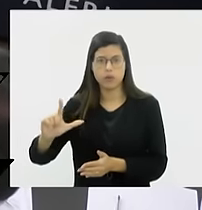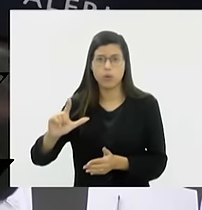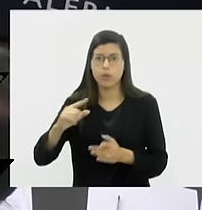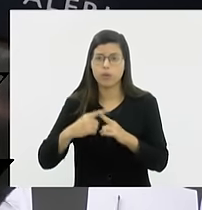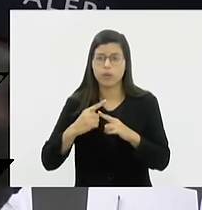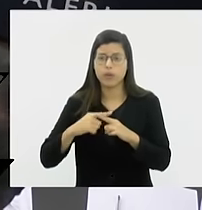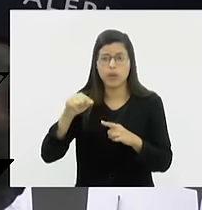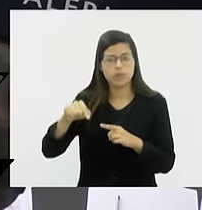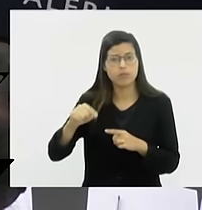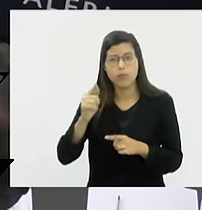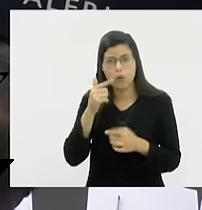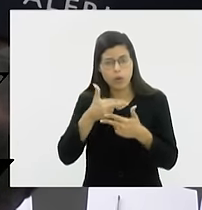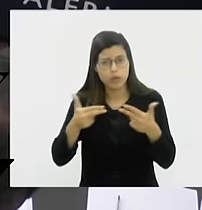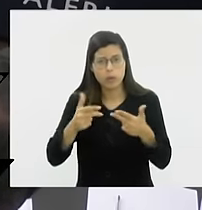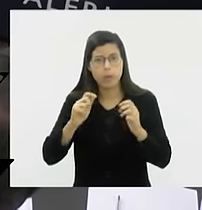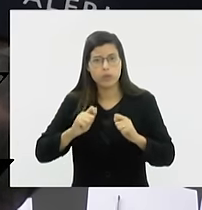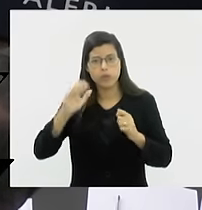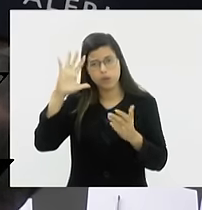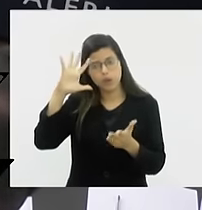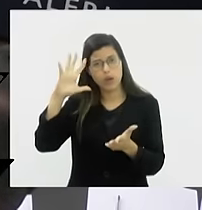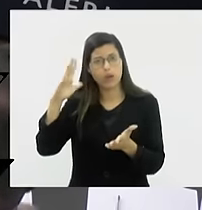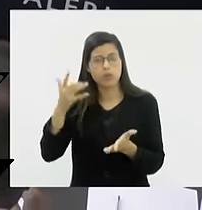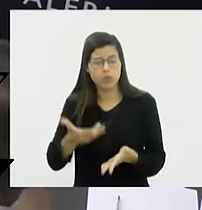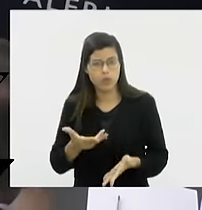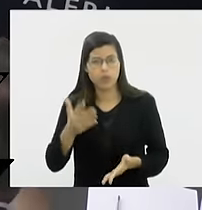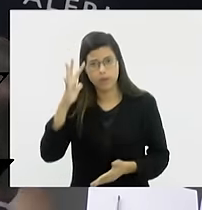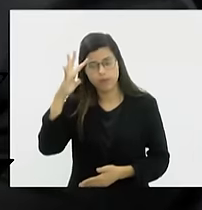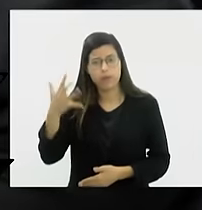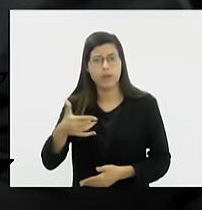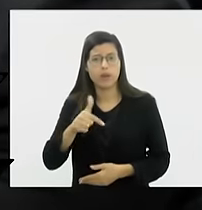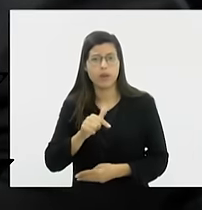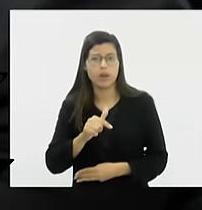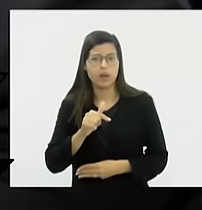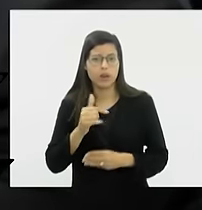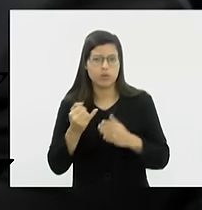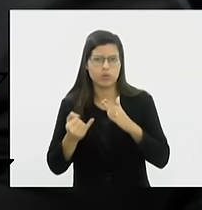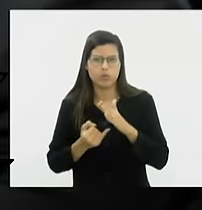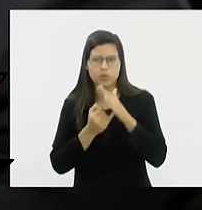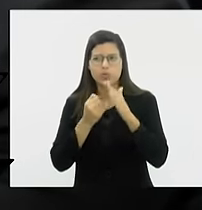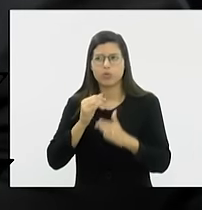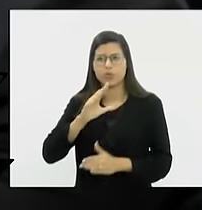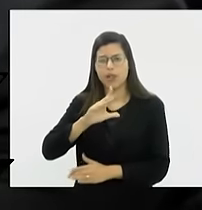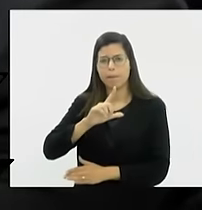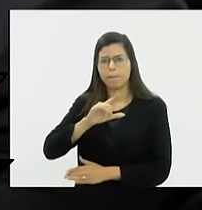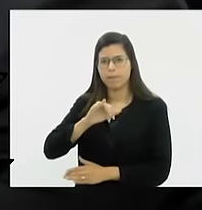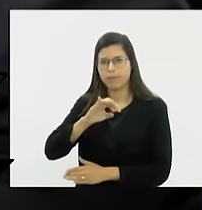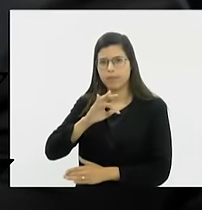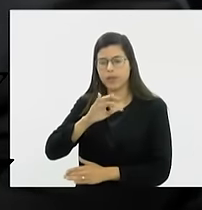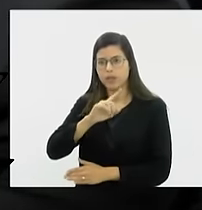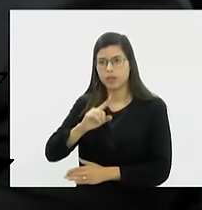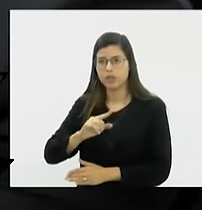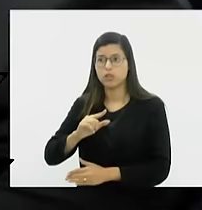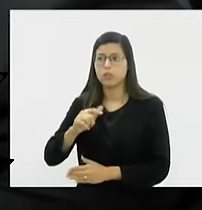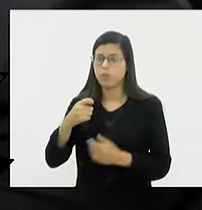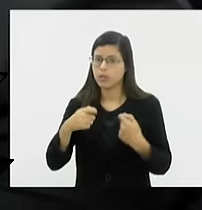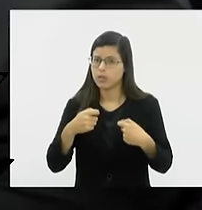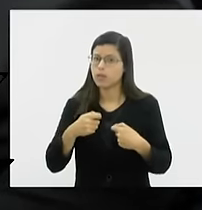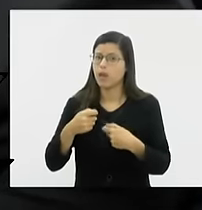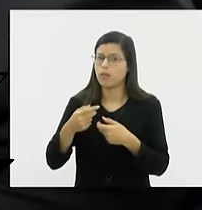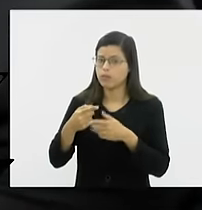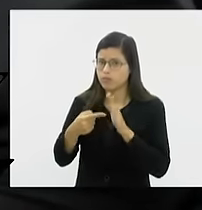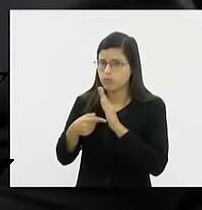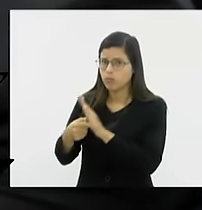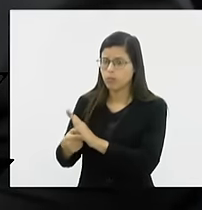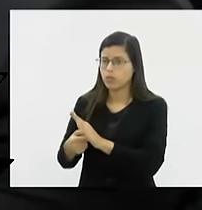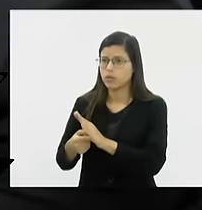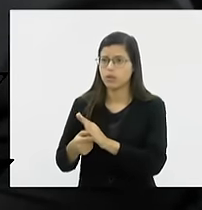solucionados através do Estatuto da Blitz, que o governador até hoje não sancionou. O senhor deveria levar isso a ele, porque nós não